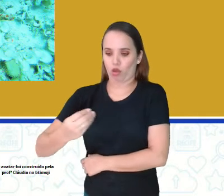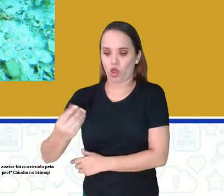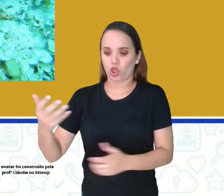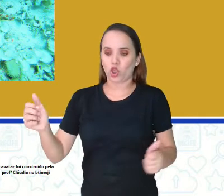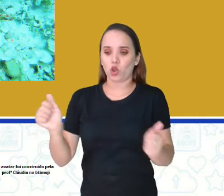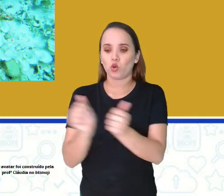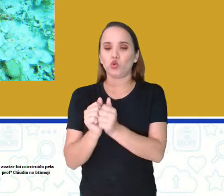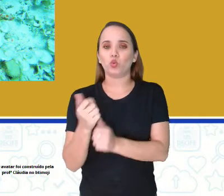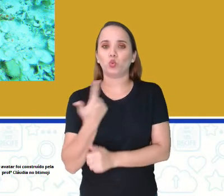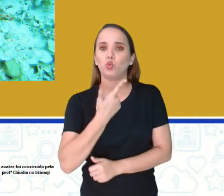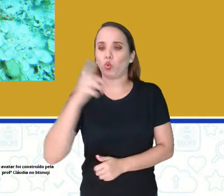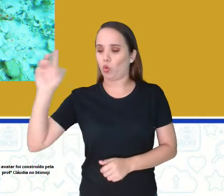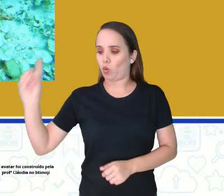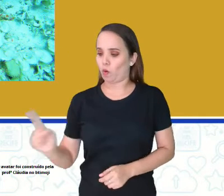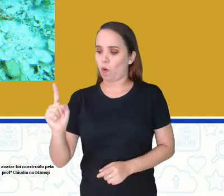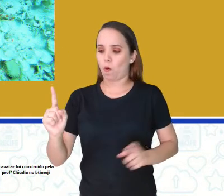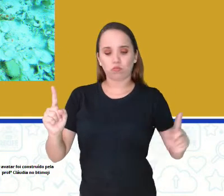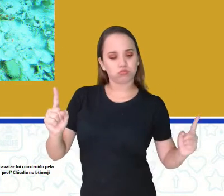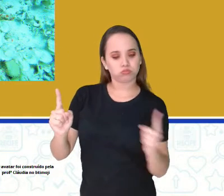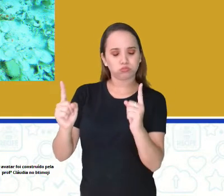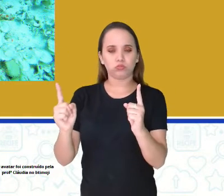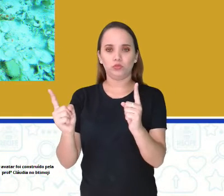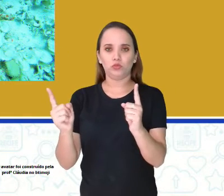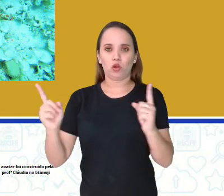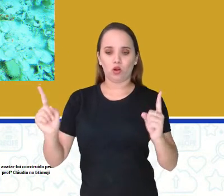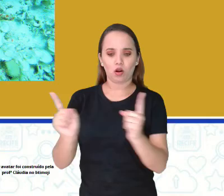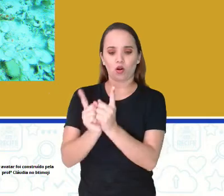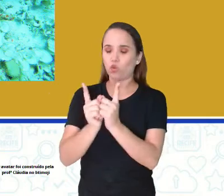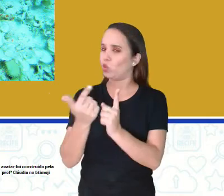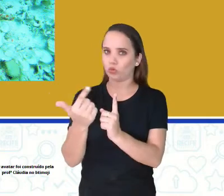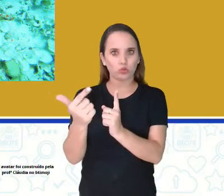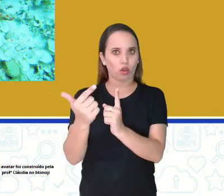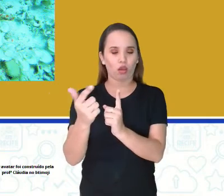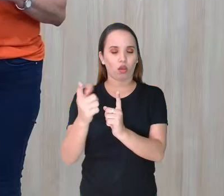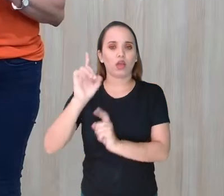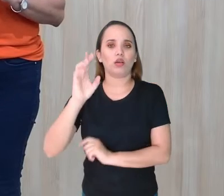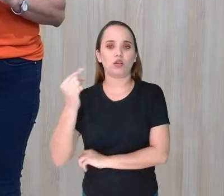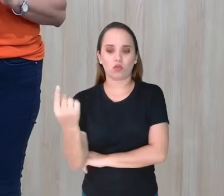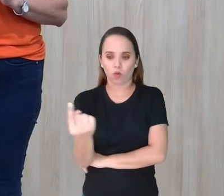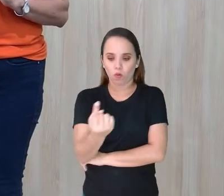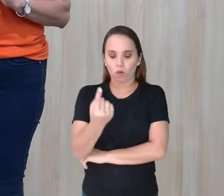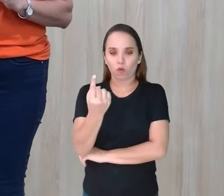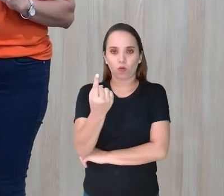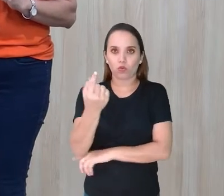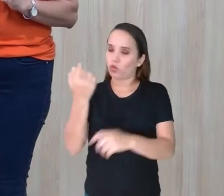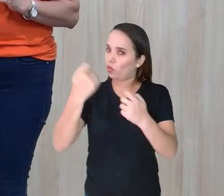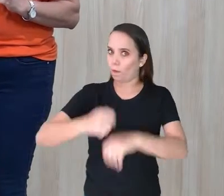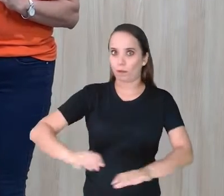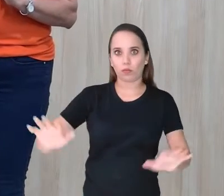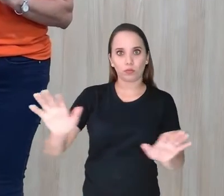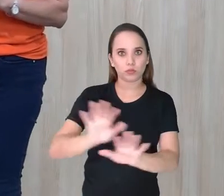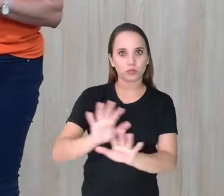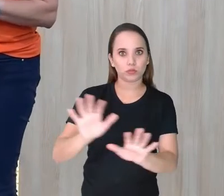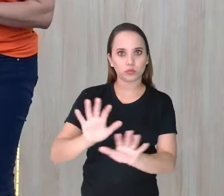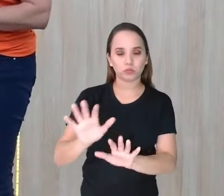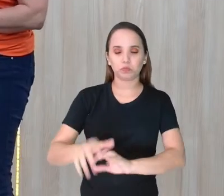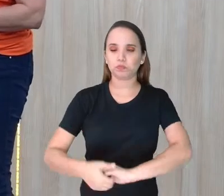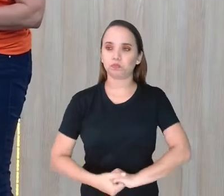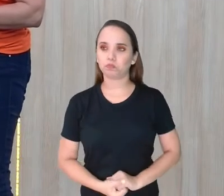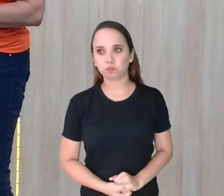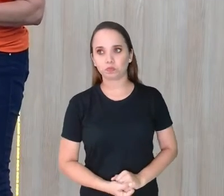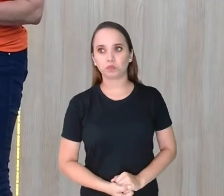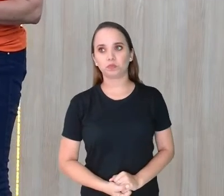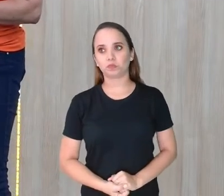gametas, gameta masculino ou gameta feminino, né? Nós vimos vários tipos que não precisa dessa